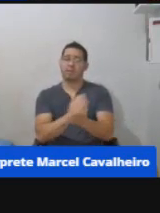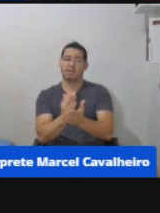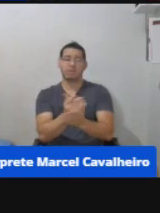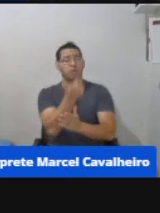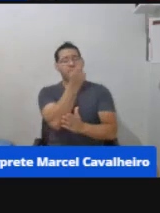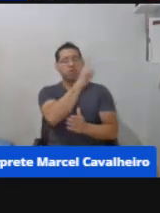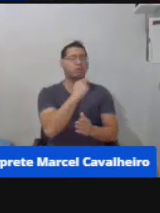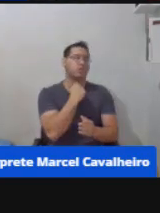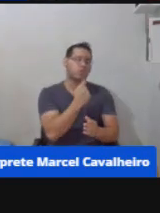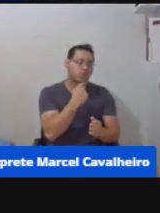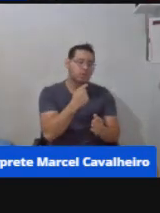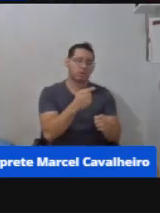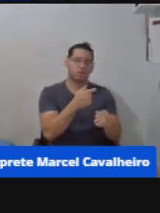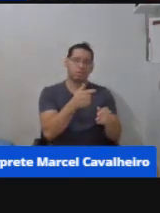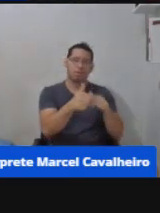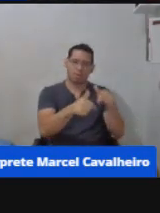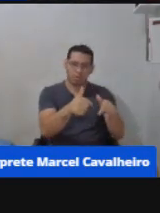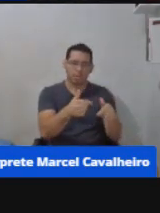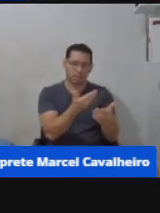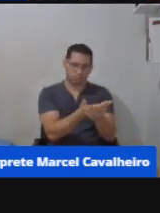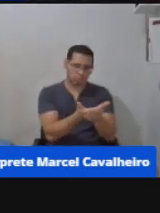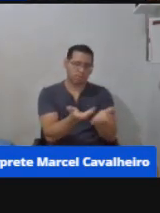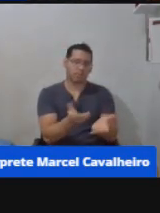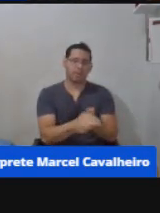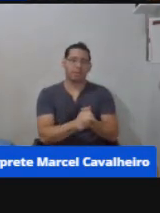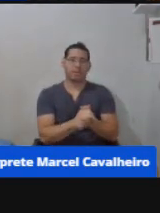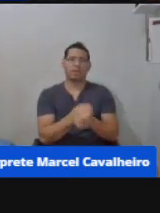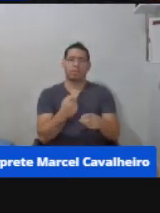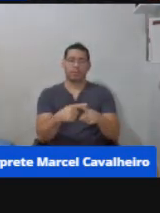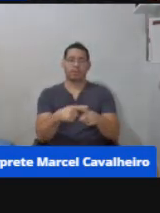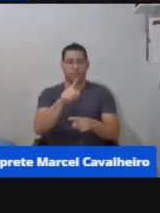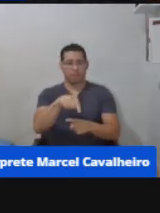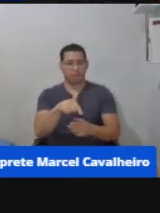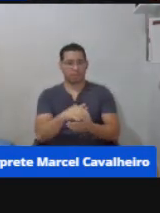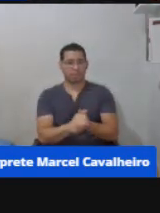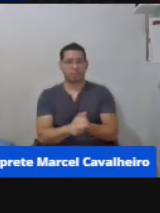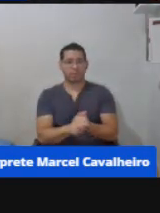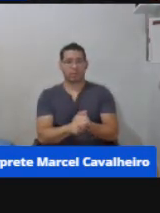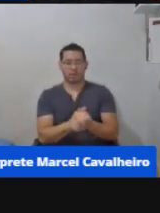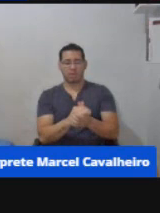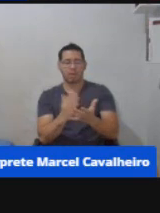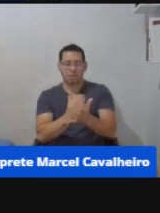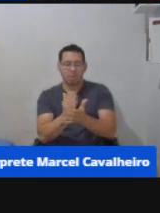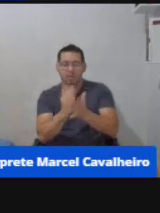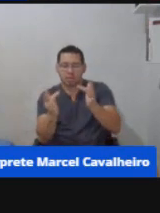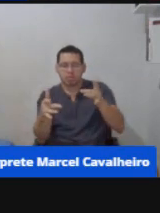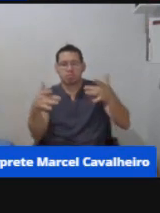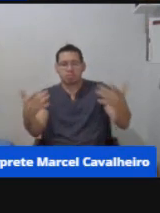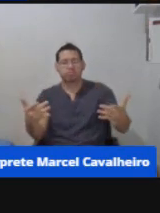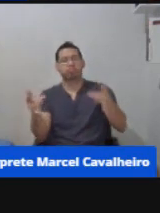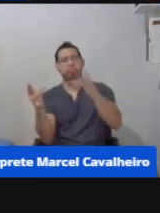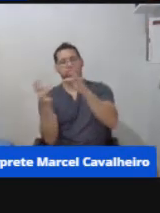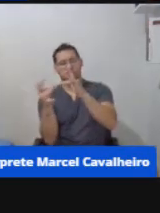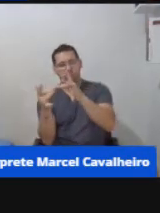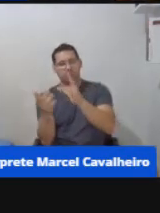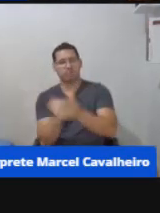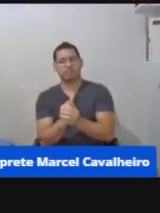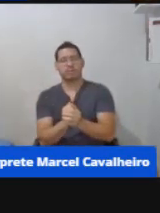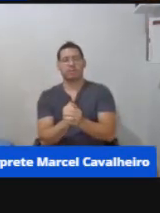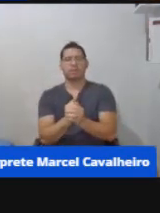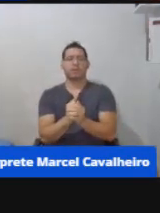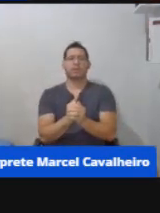priorizadas, pois, assim, a partir da elencada, ramifica-se um cumprimento